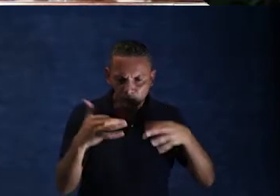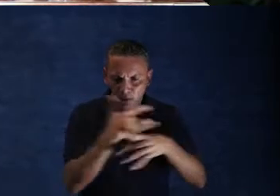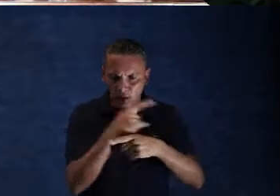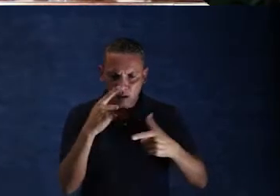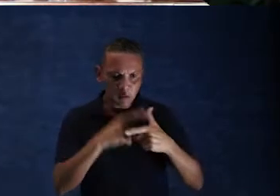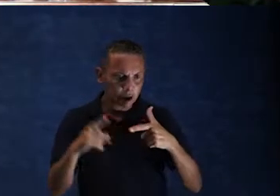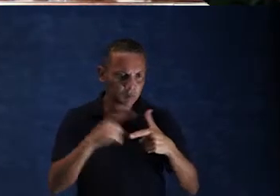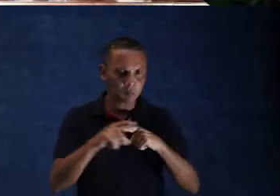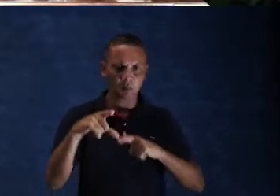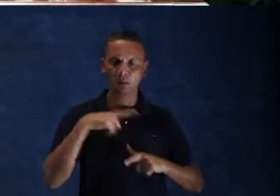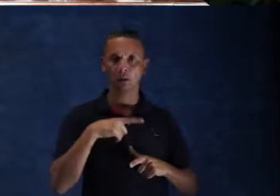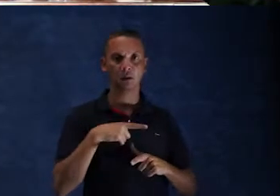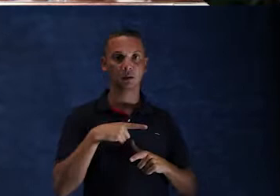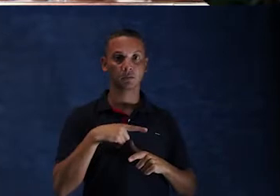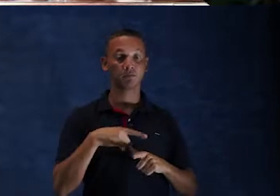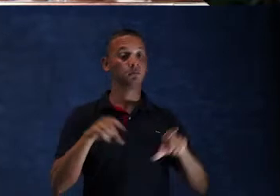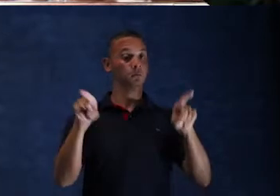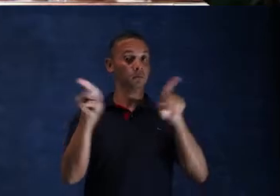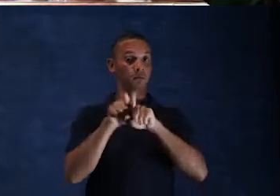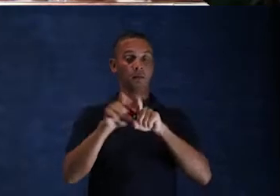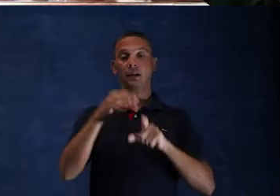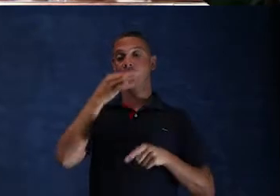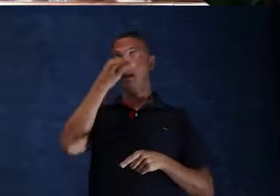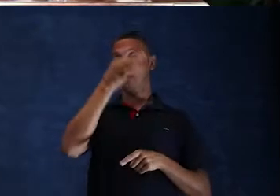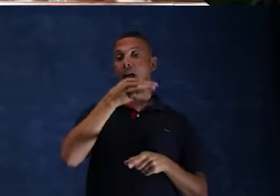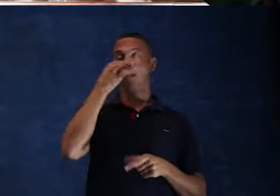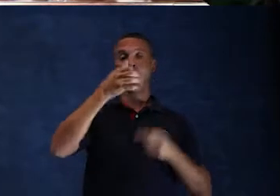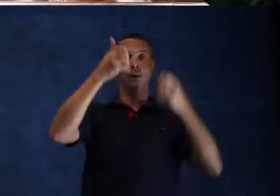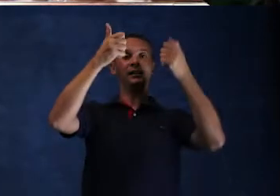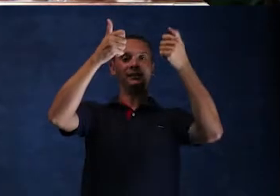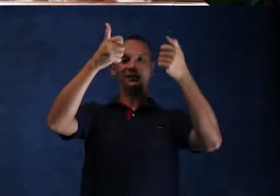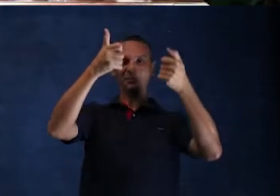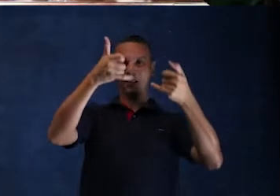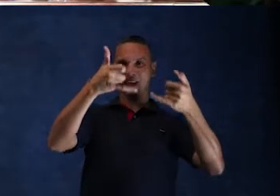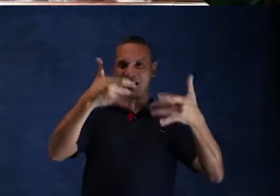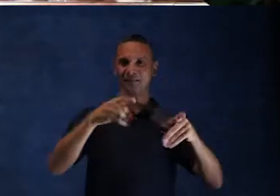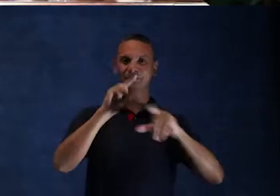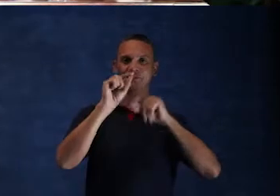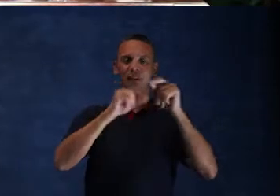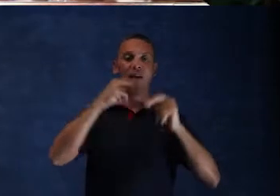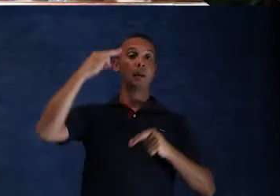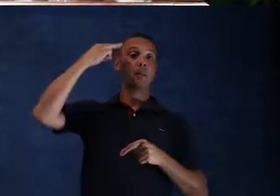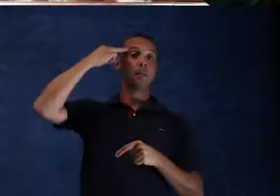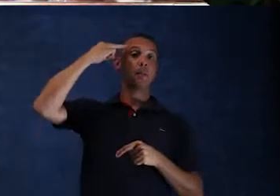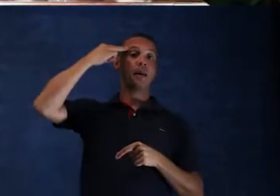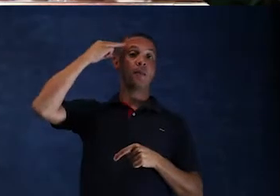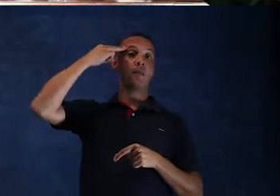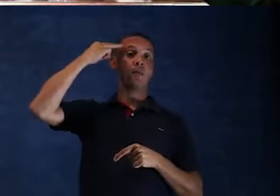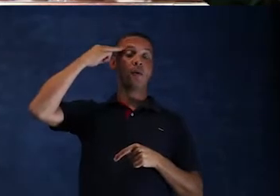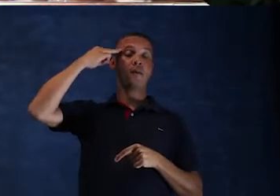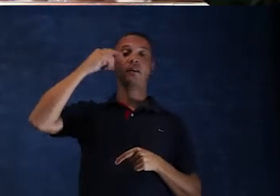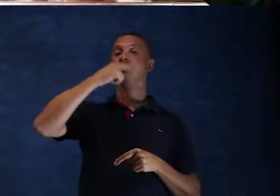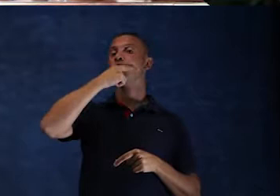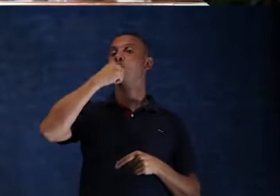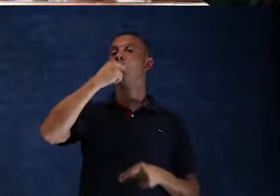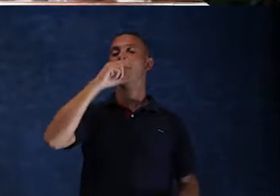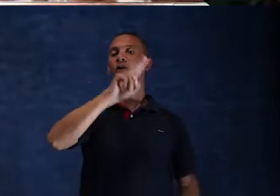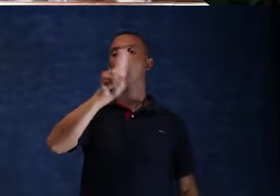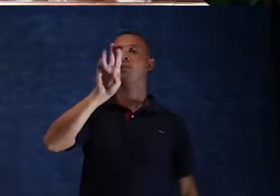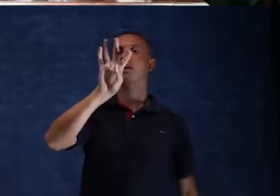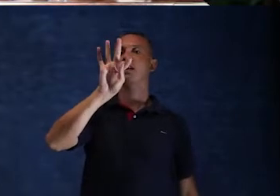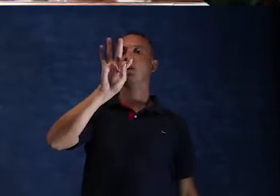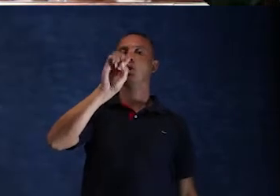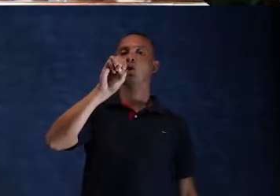partir de um narrador em terceira pessoa, o narrador revela, mas não muito, as memórias de Tomás da